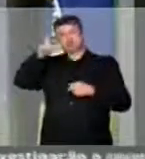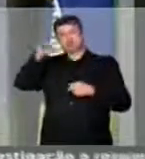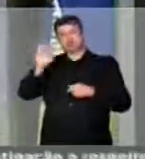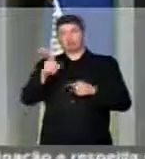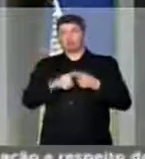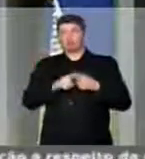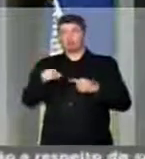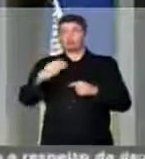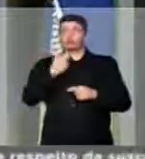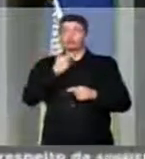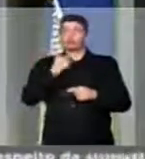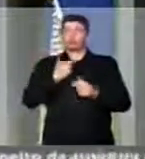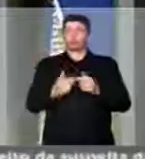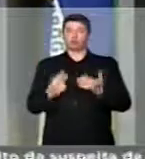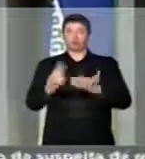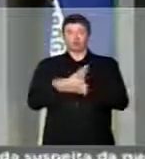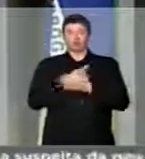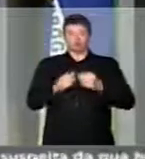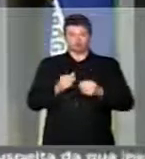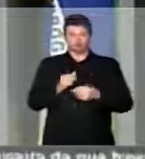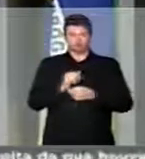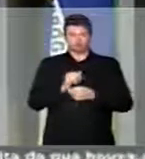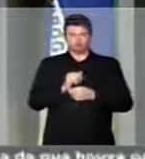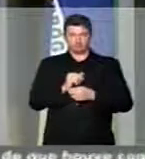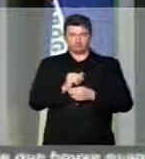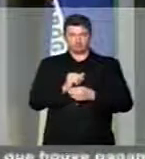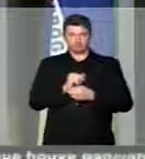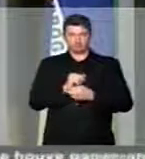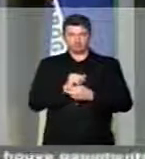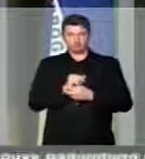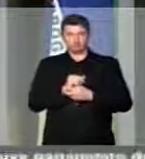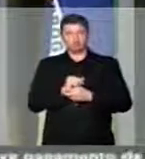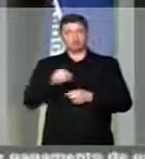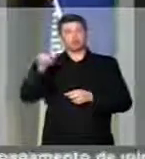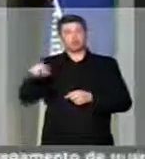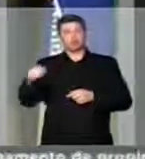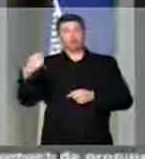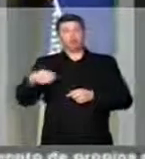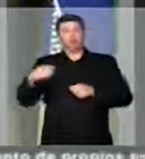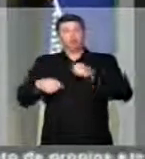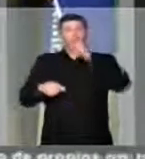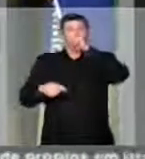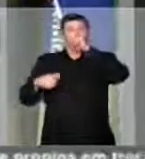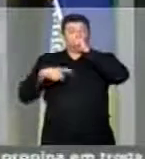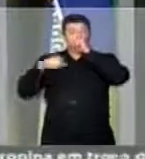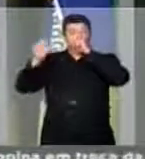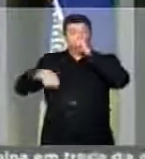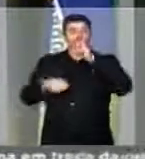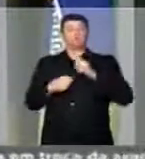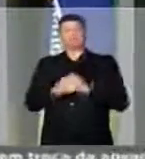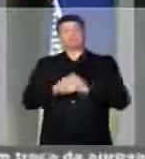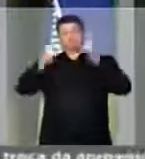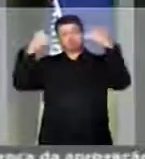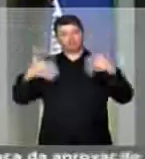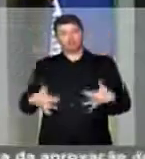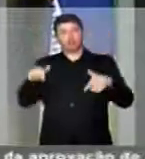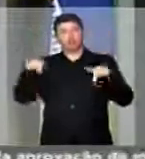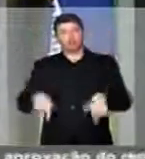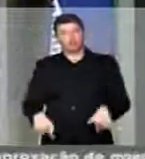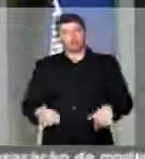porque isso não pode passar em brancas nuvens. Isso tem que ser e terá que ser devidamente